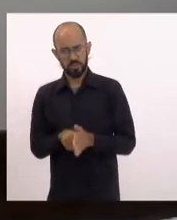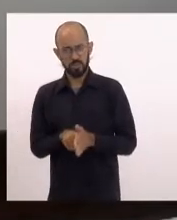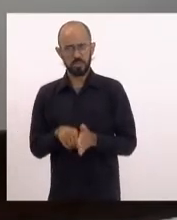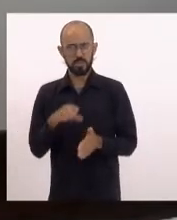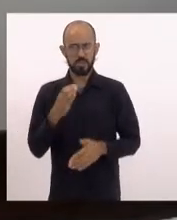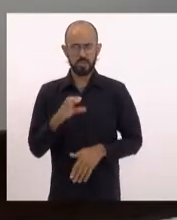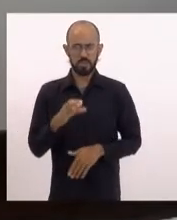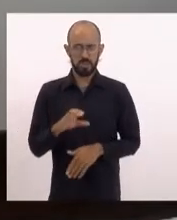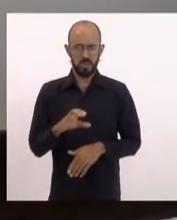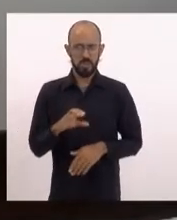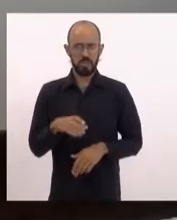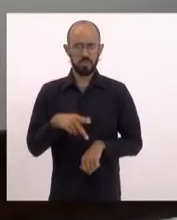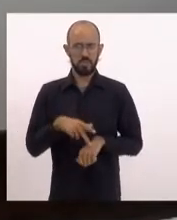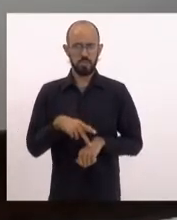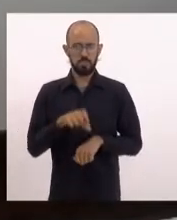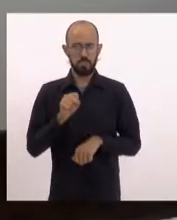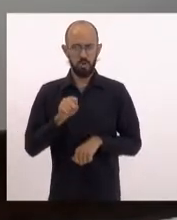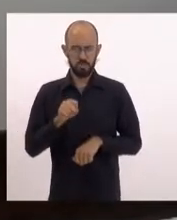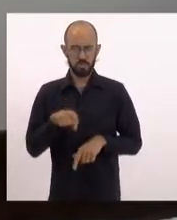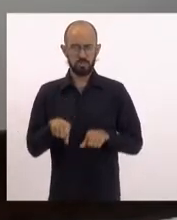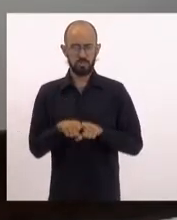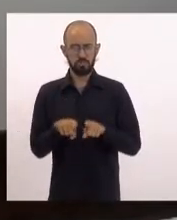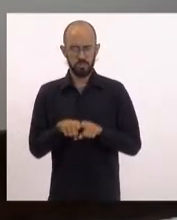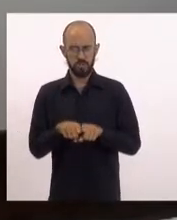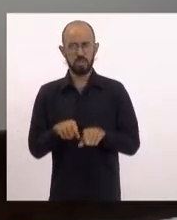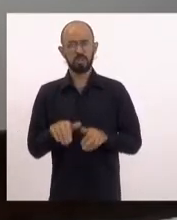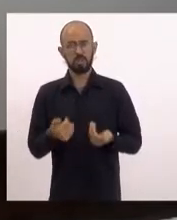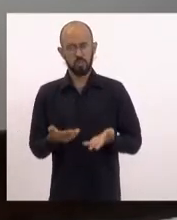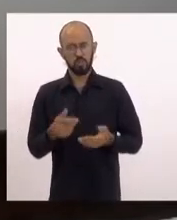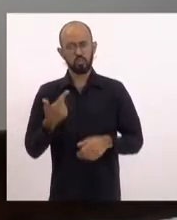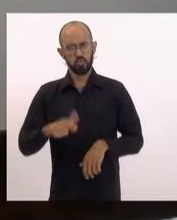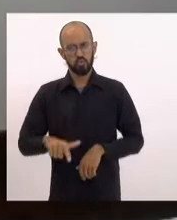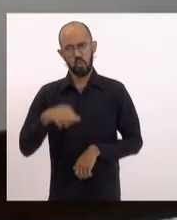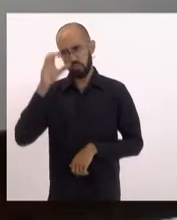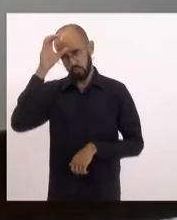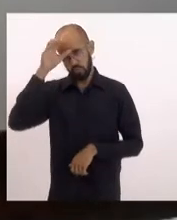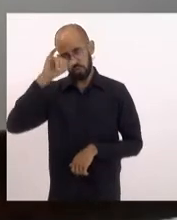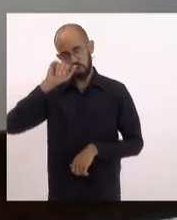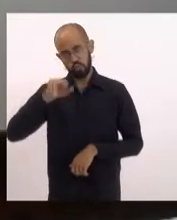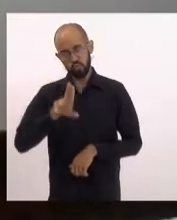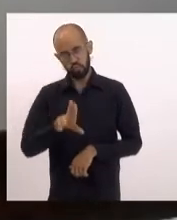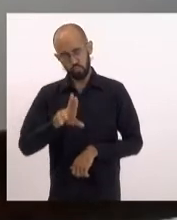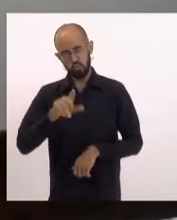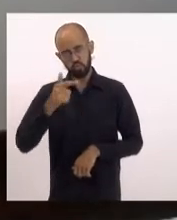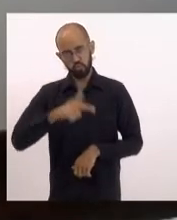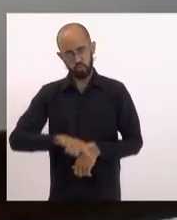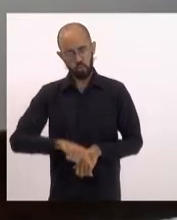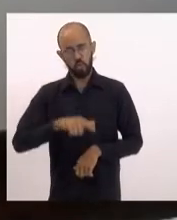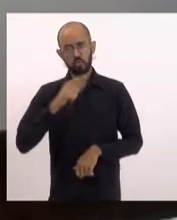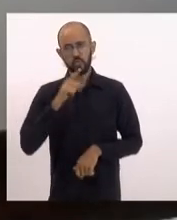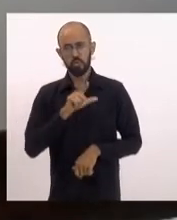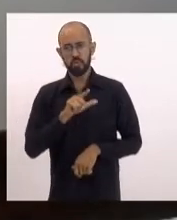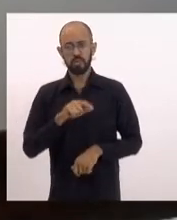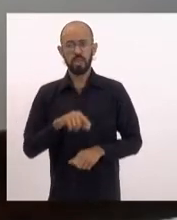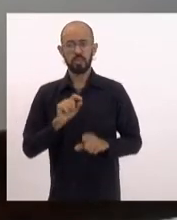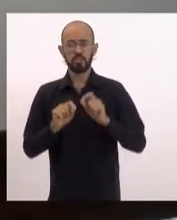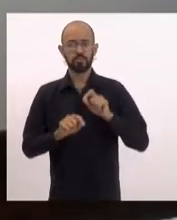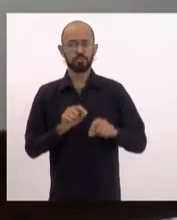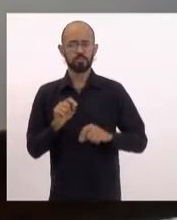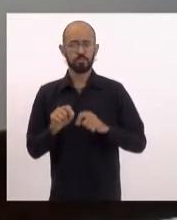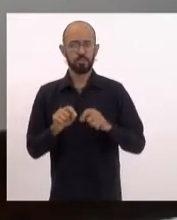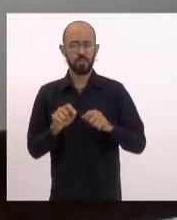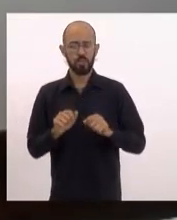da pós-graduação. Então, o projeto da Tia Ju, de novo, né, como outras iniciativas que têm tramitado aqui na Casa no último período, colocam